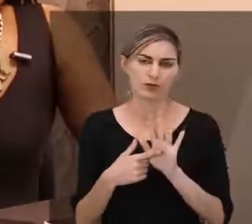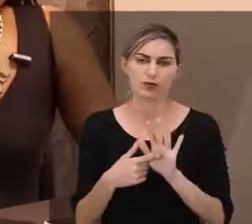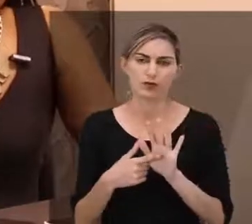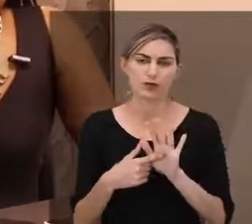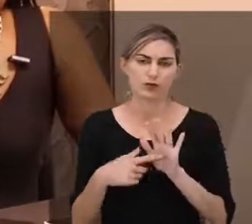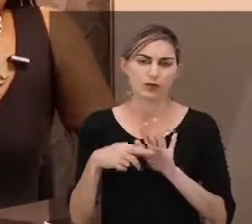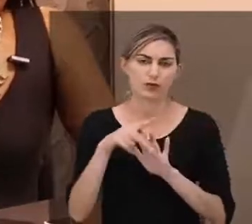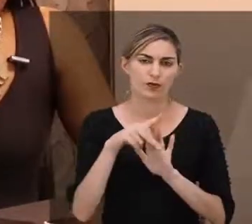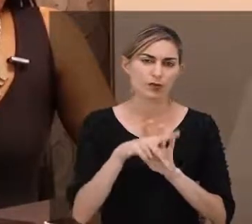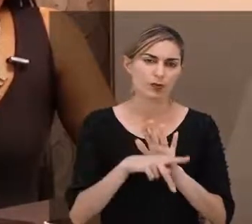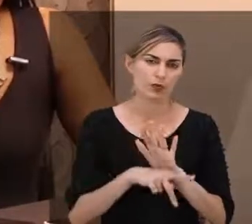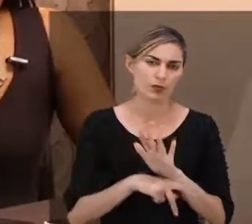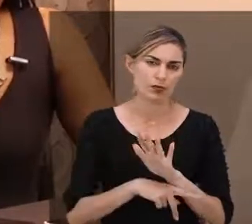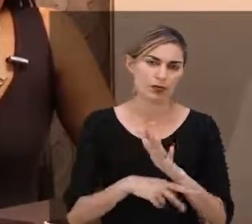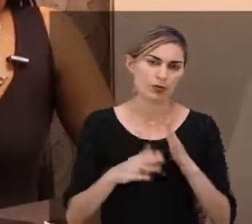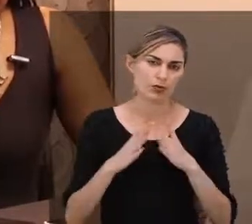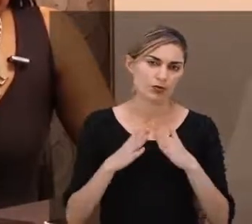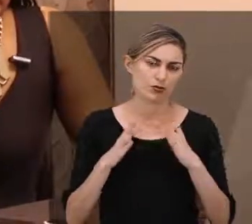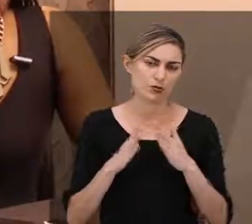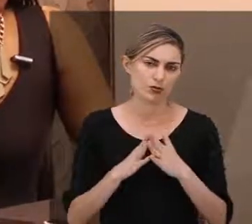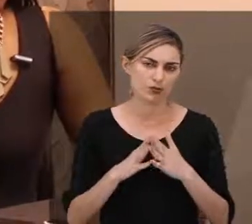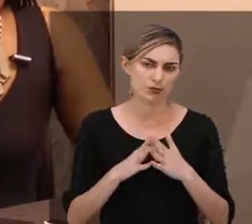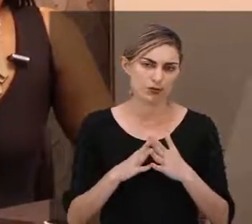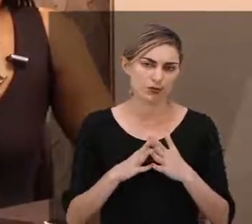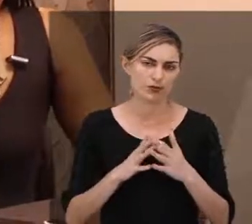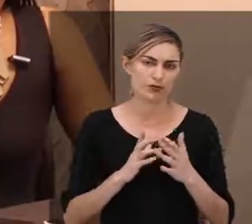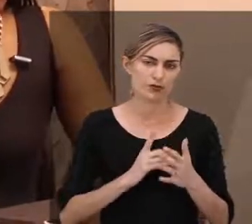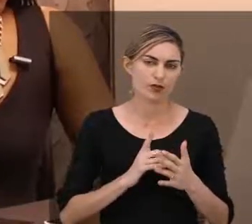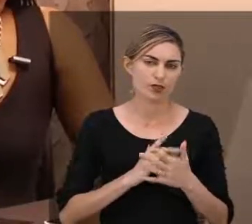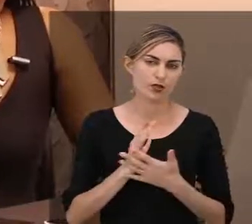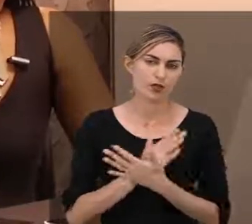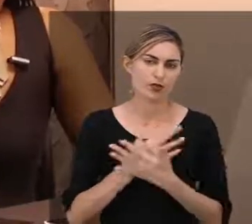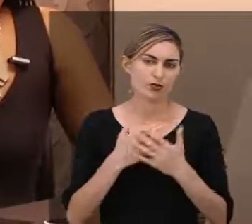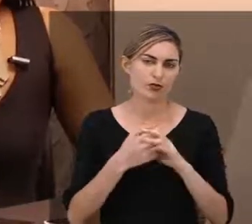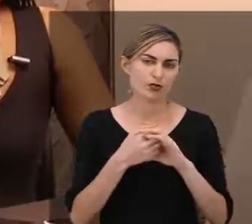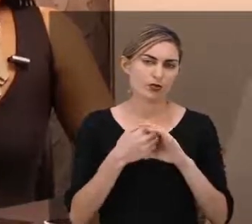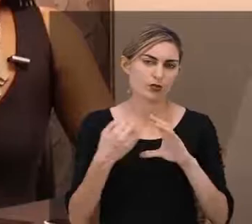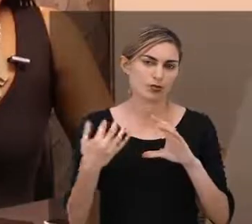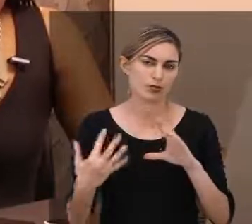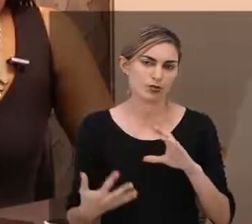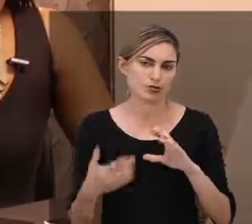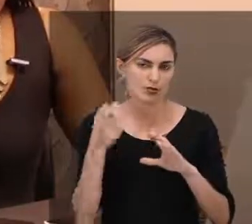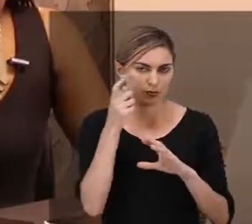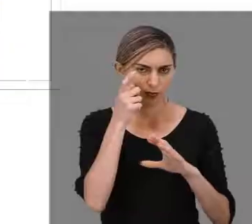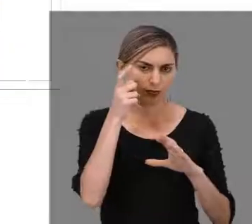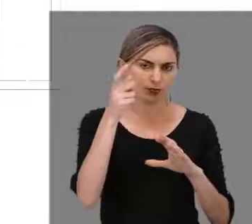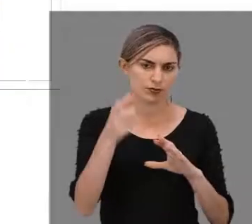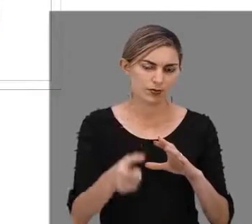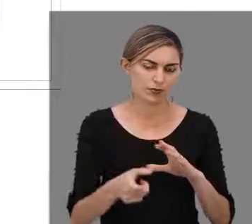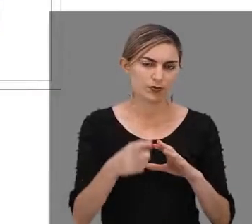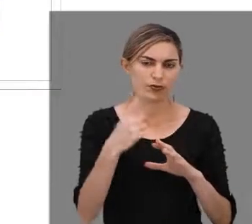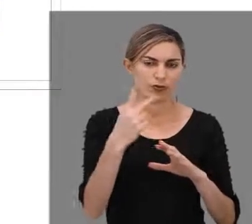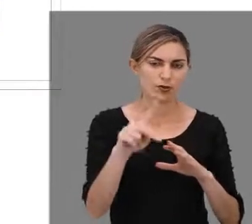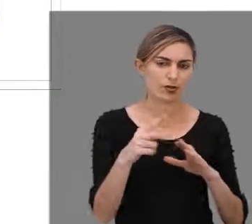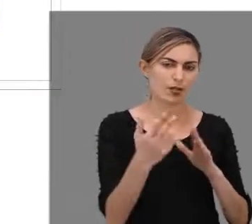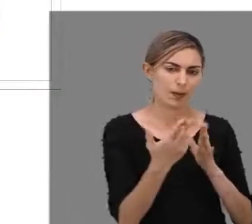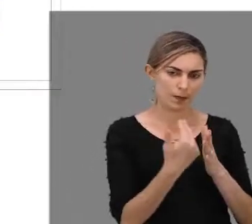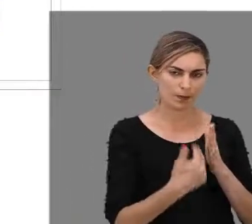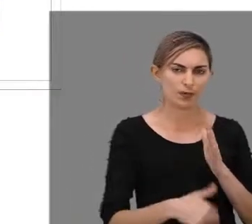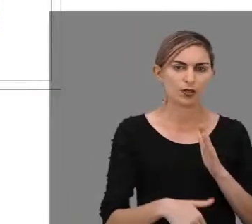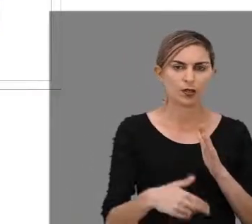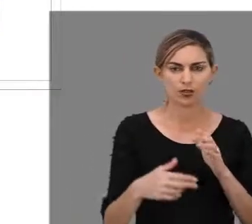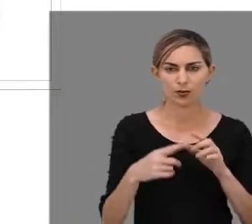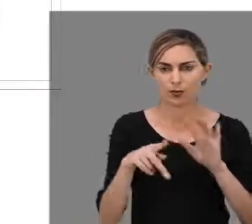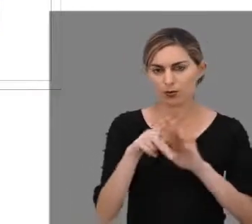um projeto residencial, né, onde Isso. Nós temos alguns aspectos interessantes a serem levados em conta, não é isso? Isso. Aqui é uma planta baixa,